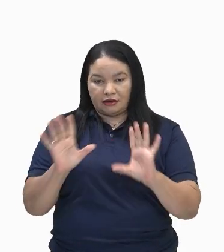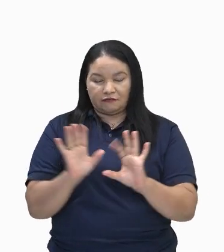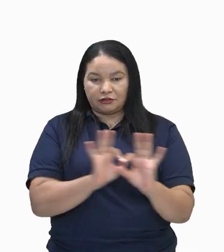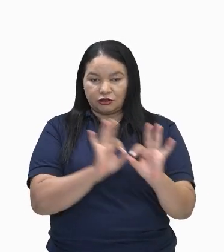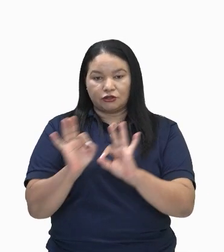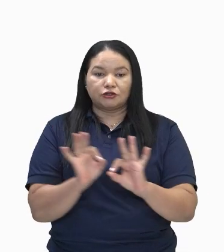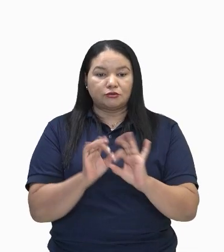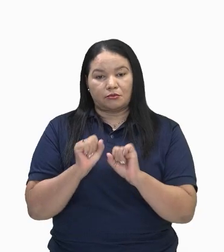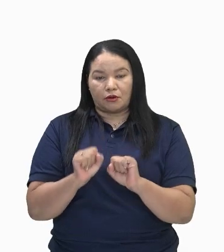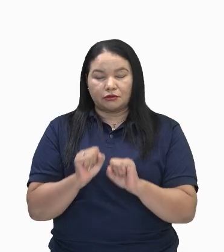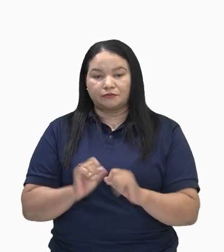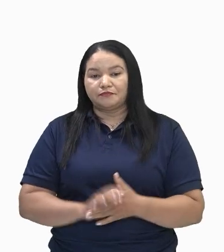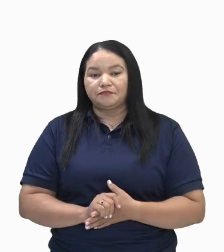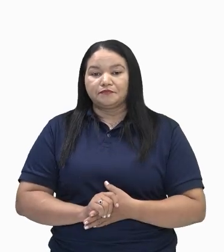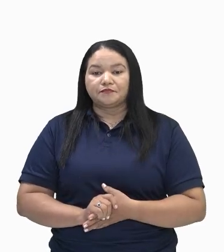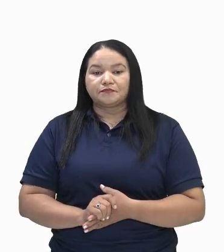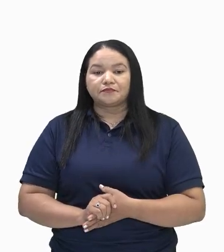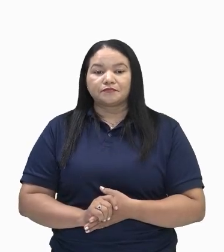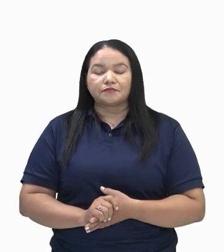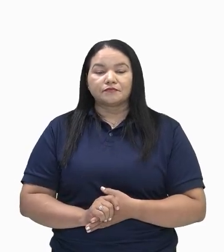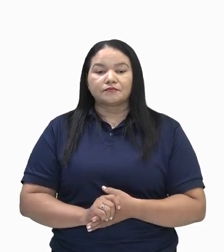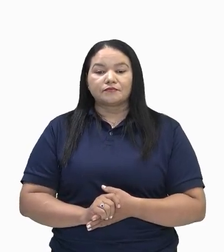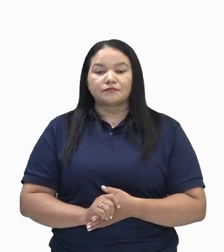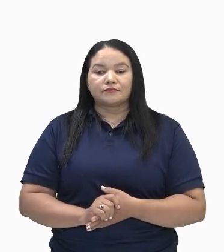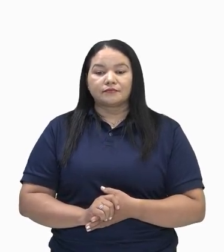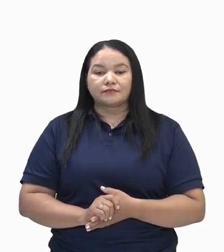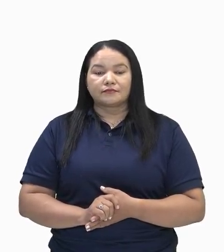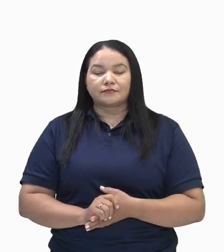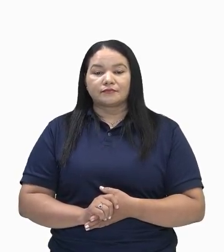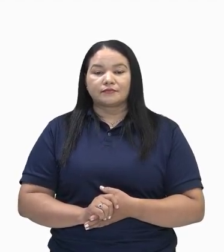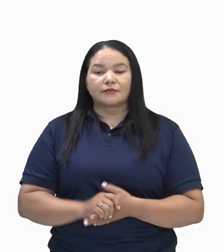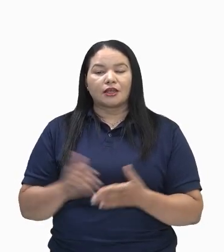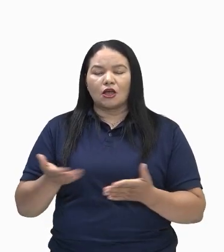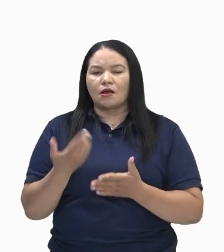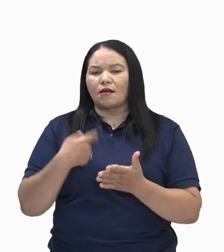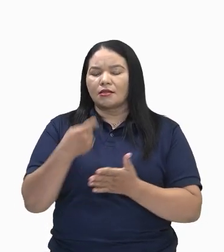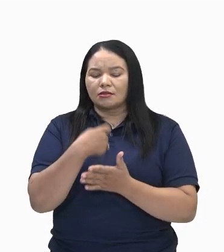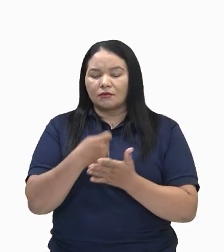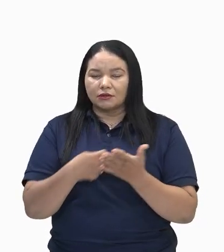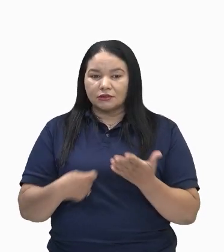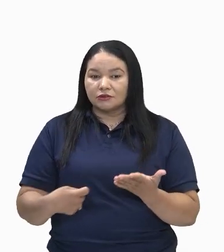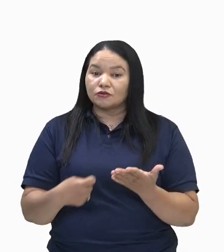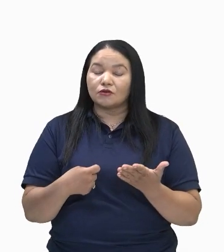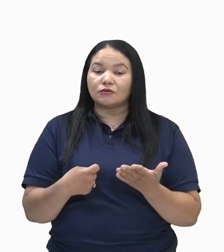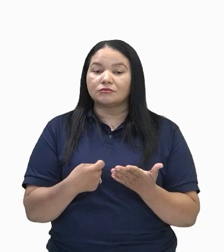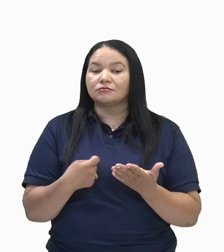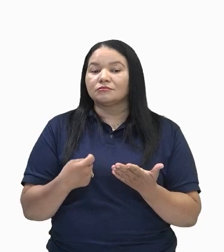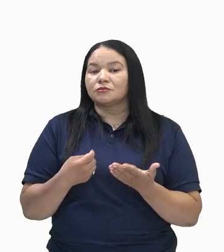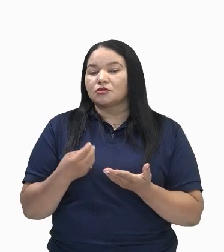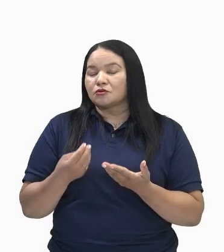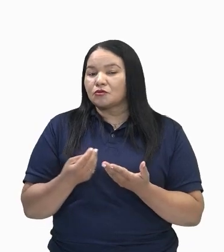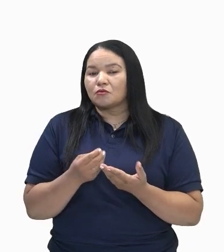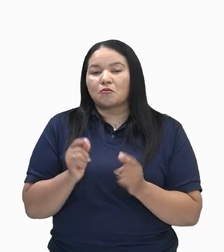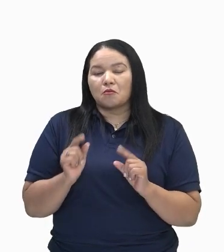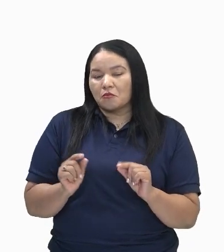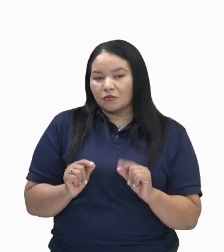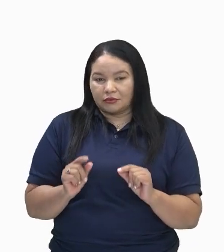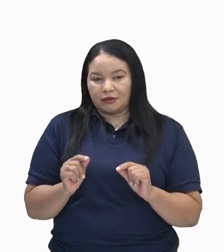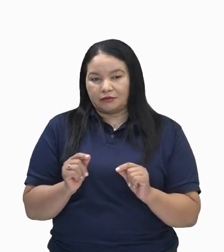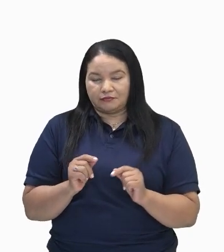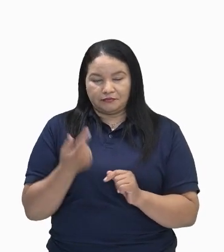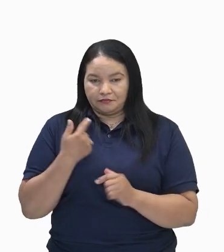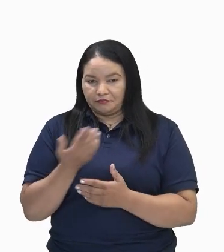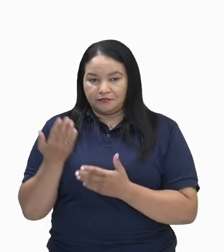deste material, ok? Então, que anotações nós tomaríamos a partir desse vídeo? Olhem